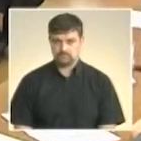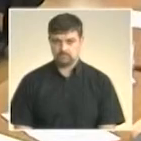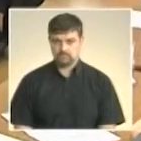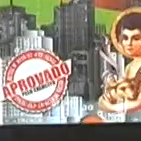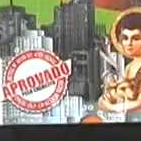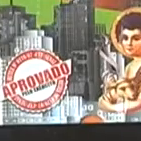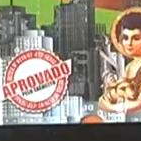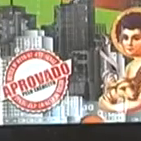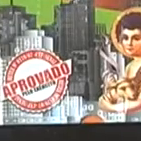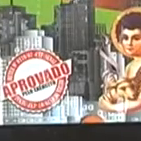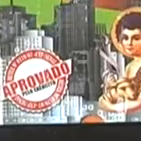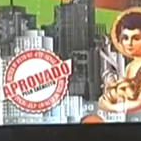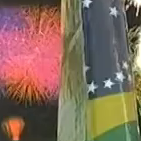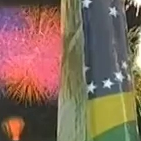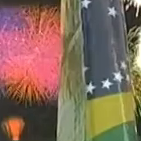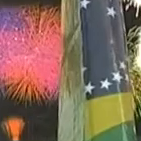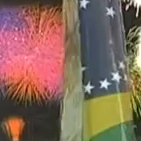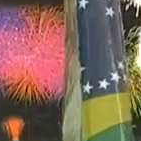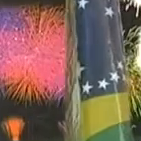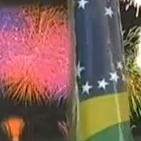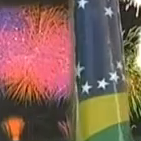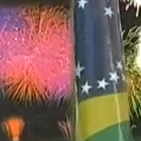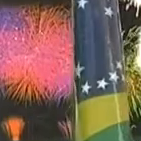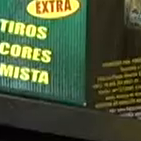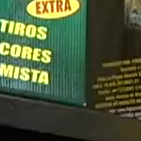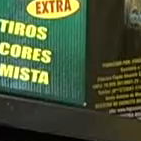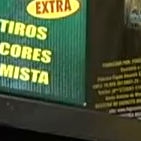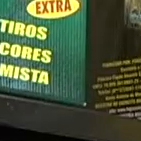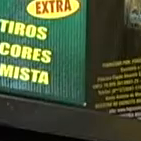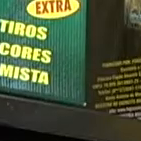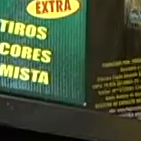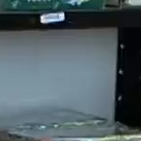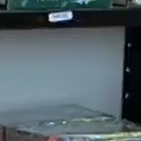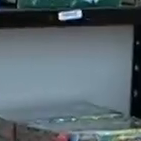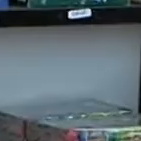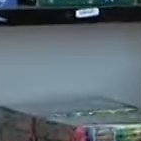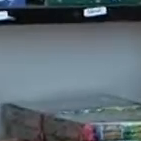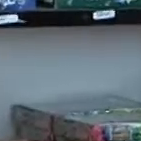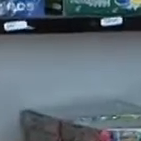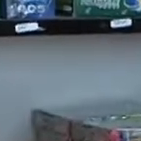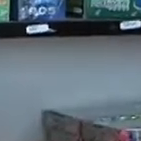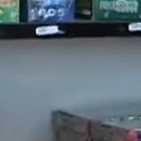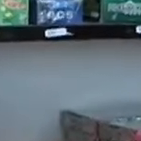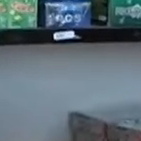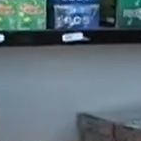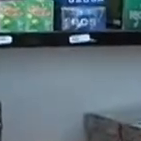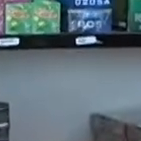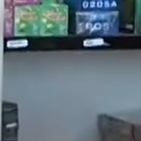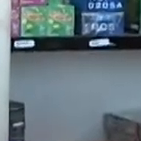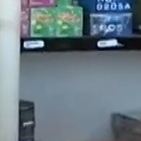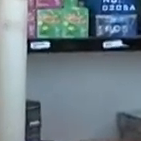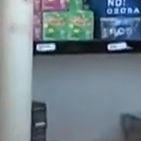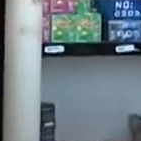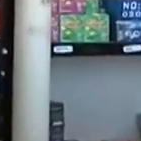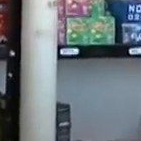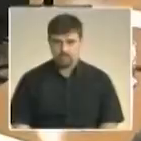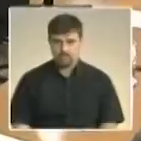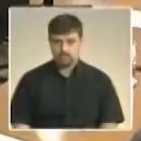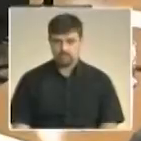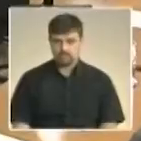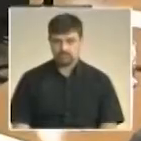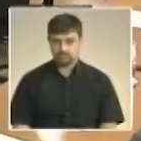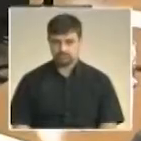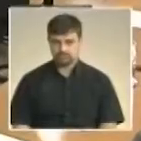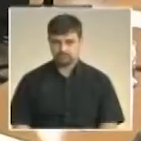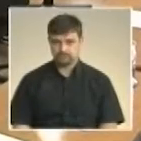Campinas aboliu de suas festas o uso de fogos de artifício. Alguns vereadores já se posicionaram